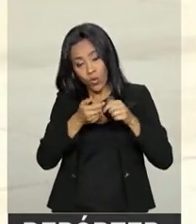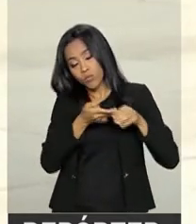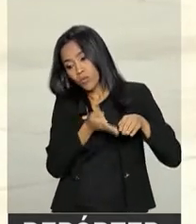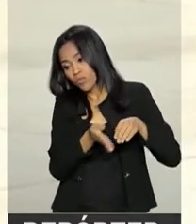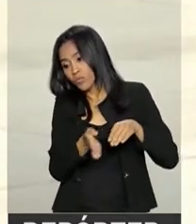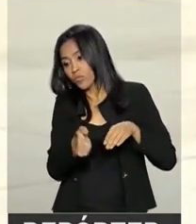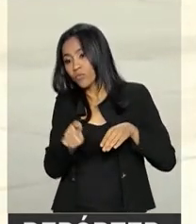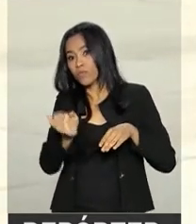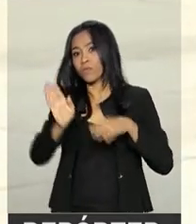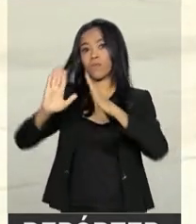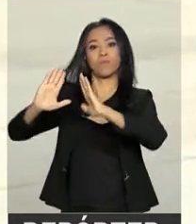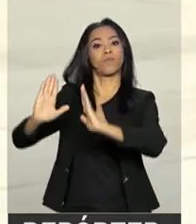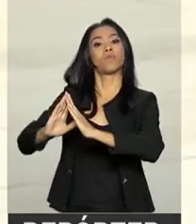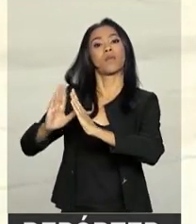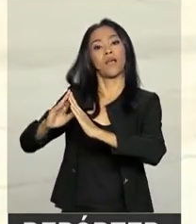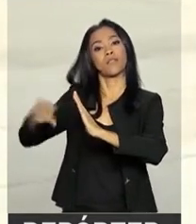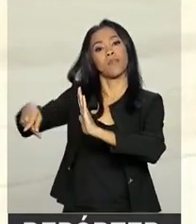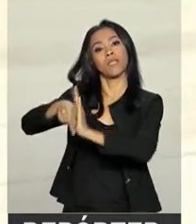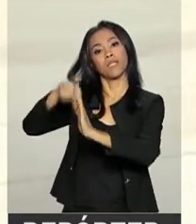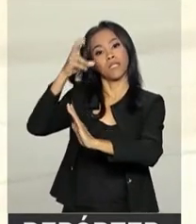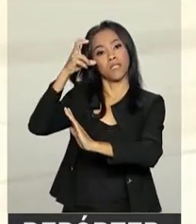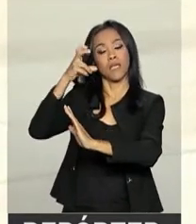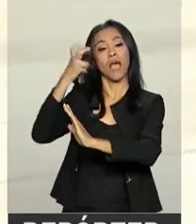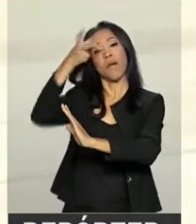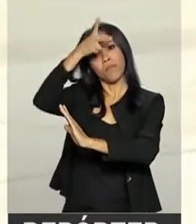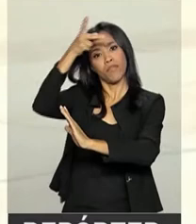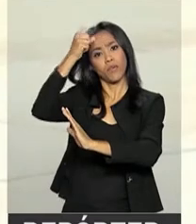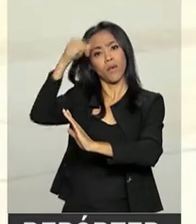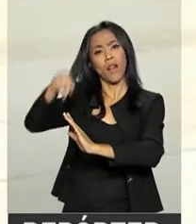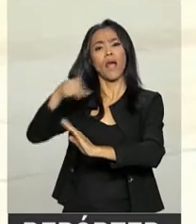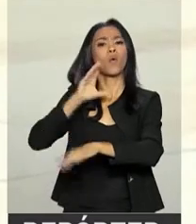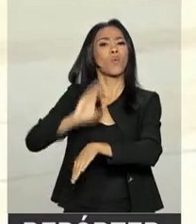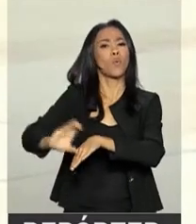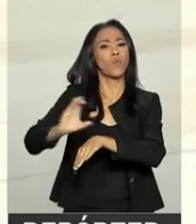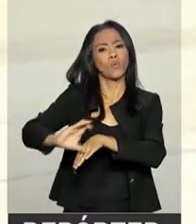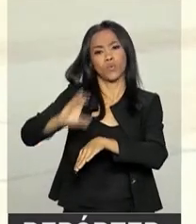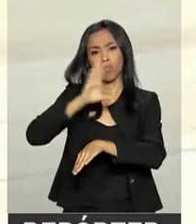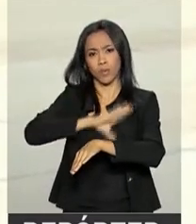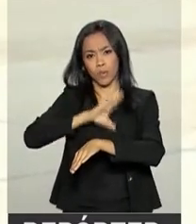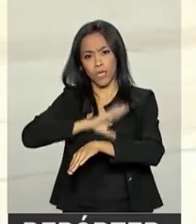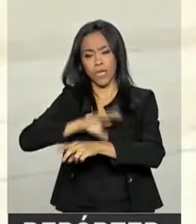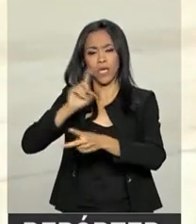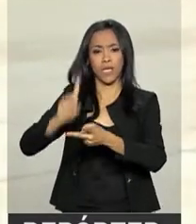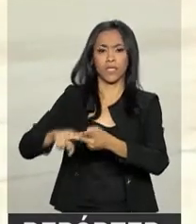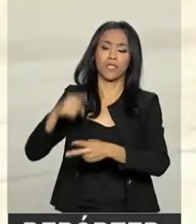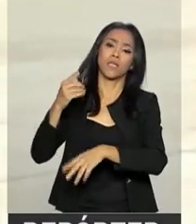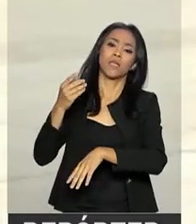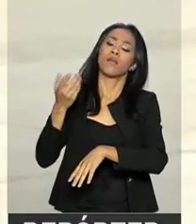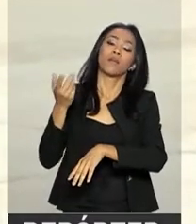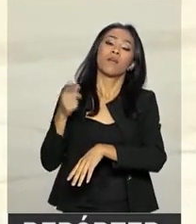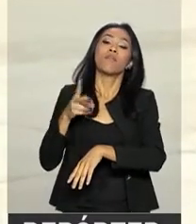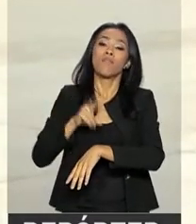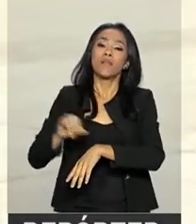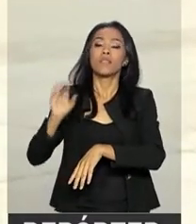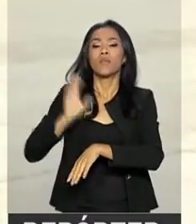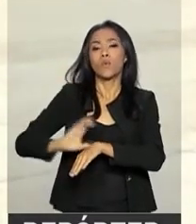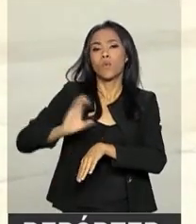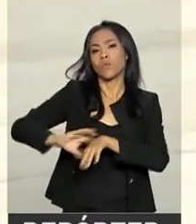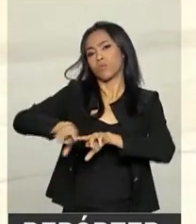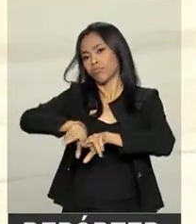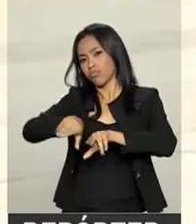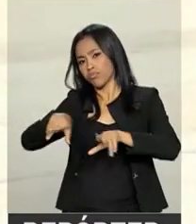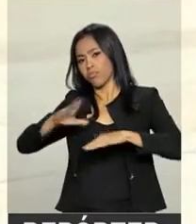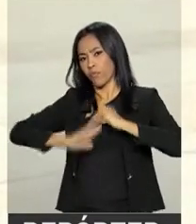todo o suporte da prefeitura. Vão ter acesso a cursos de português, a qualificação profissional, também vão ter acesso a unidades